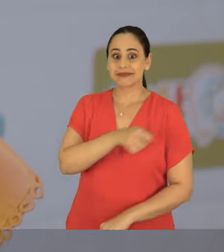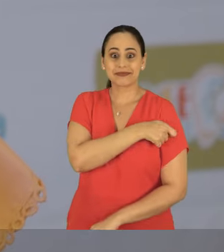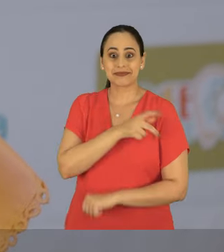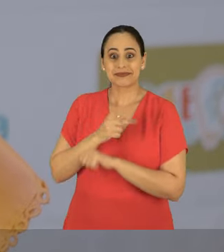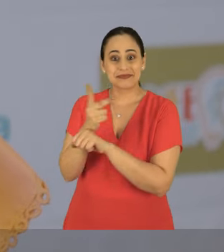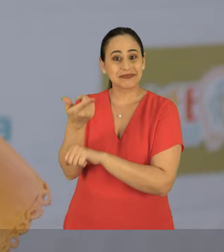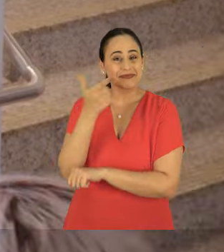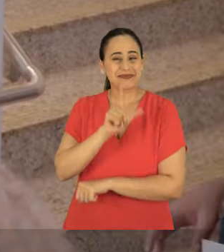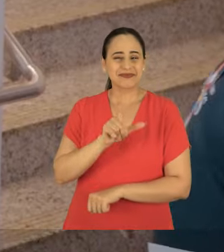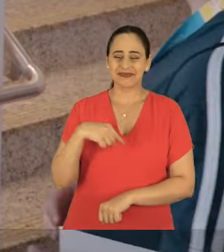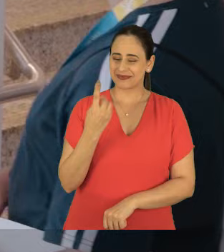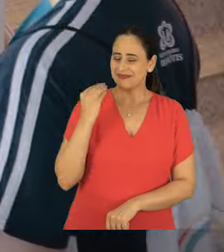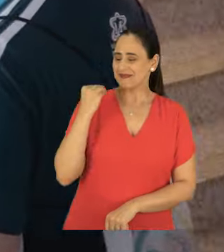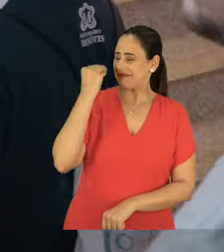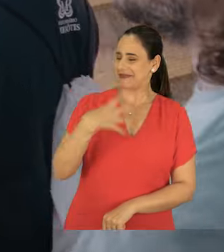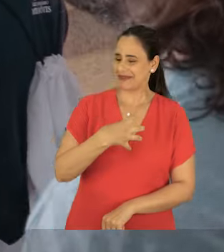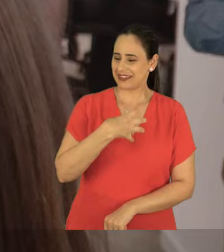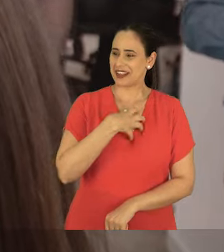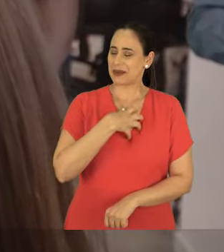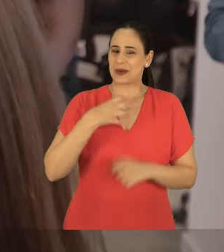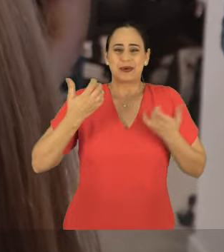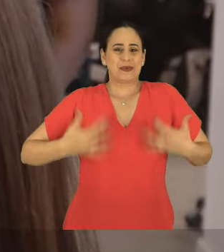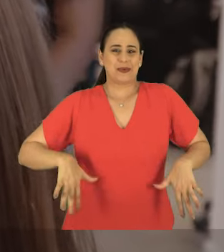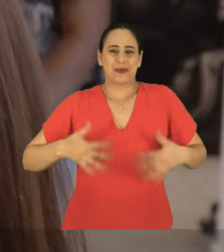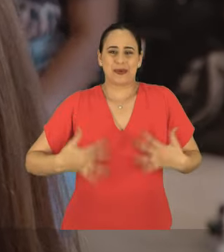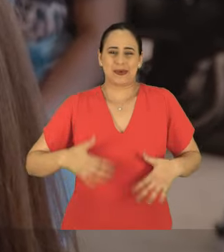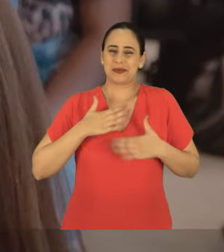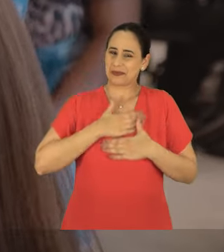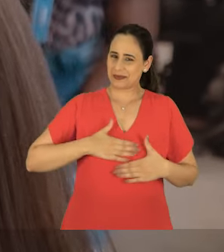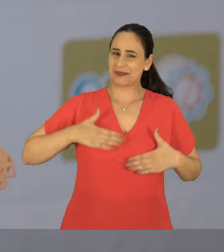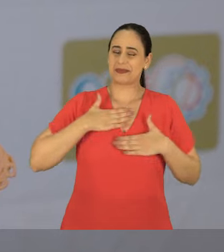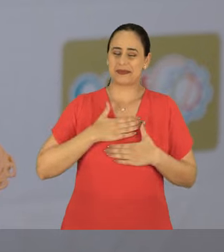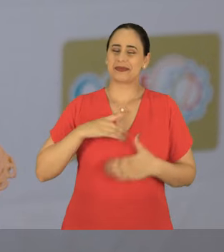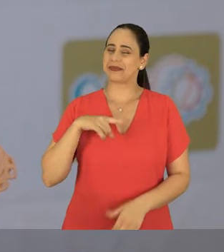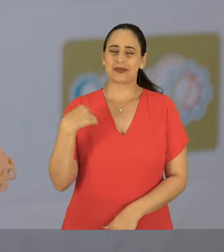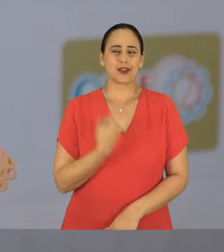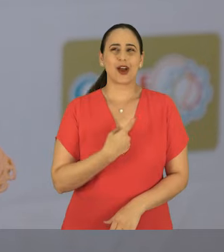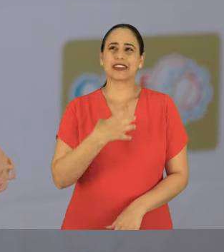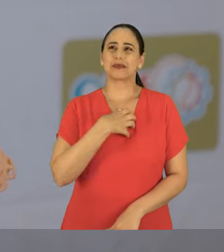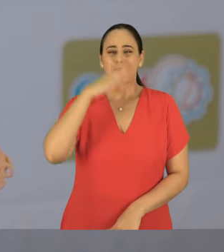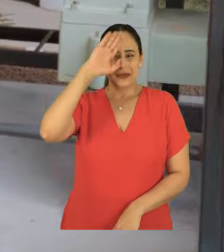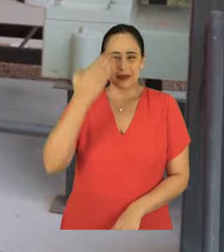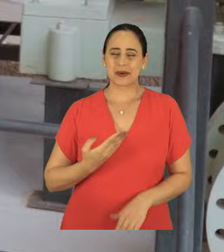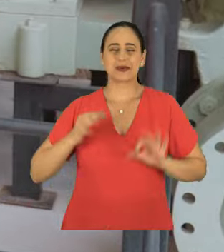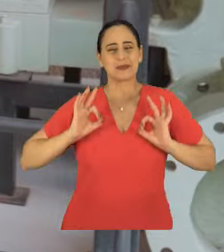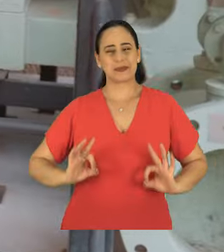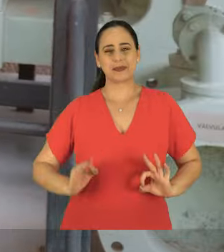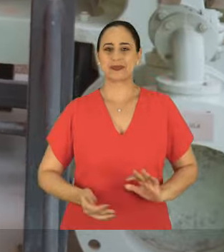na Olimpíada de Eficiência Energética é muito grandiosa e gratificante. Nós ficamos amplamente honrados com